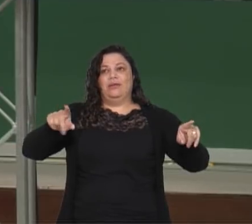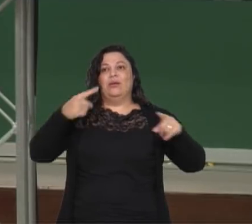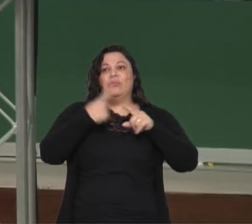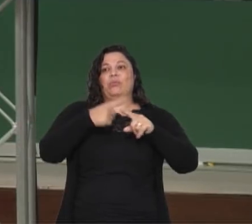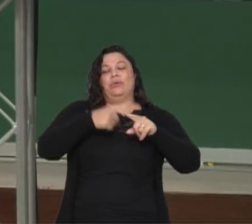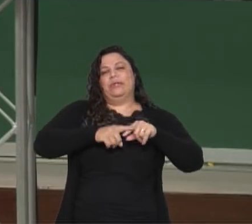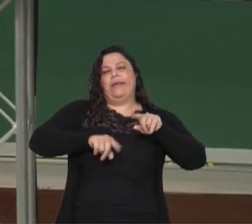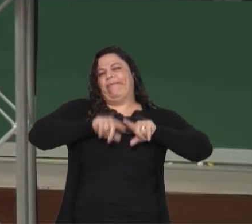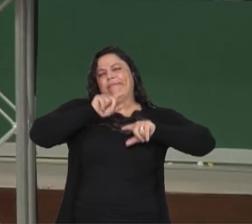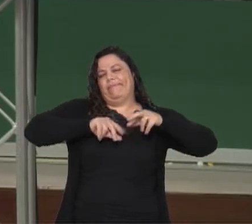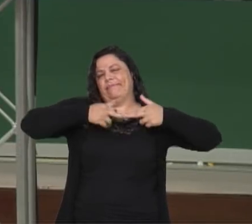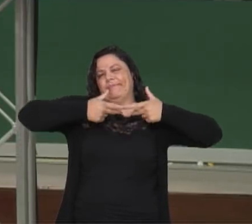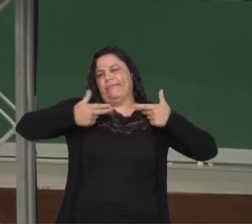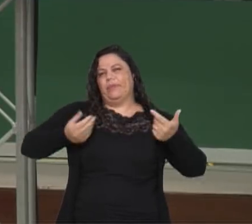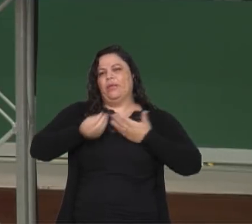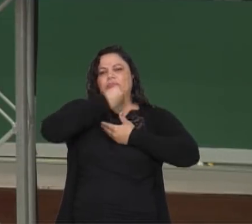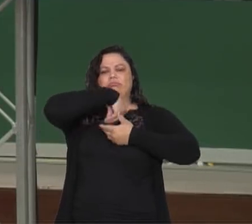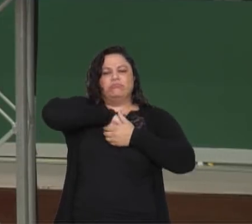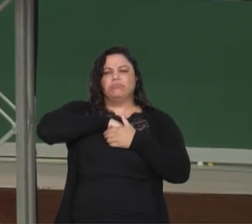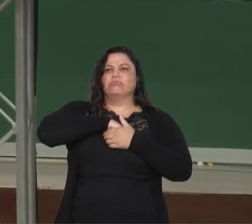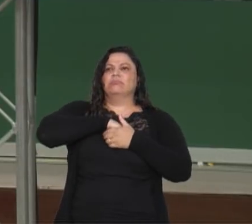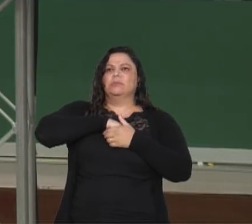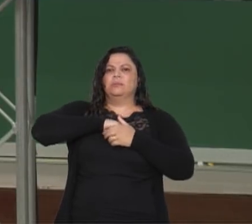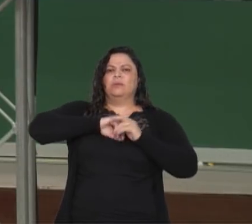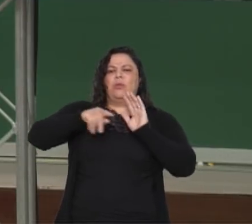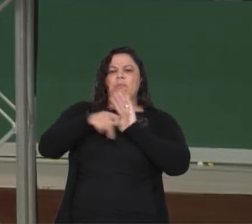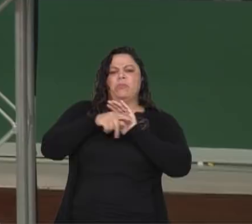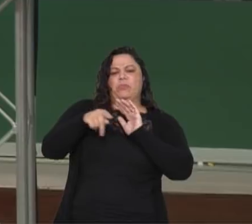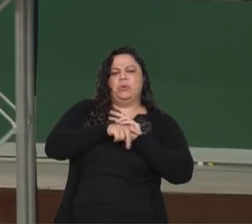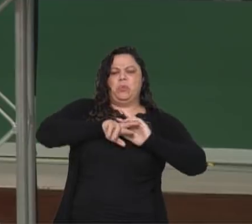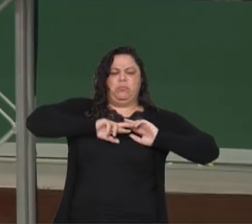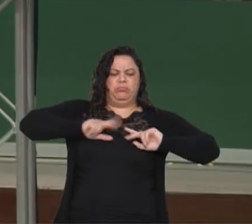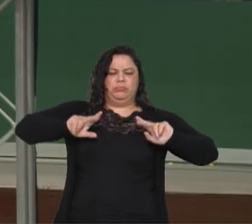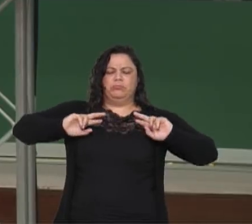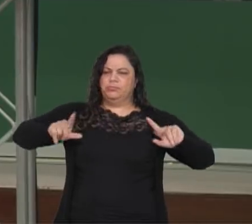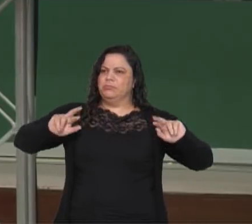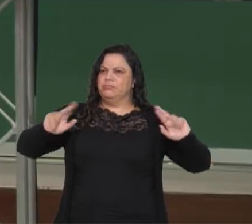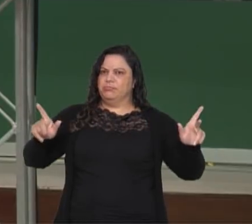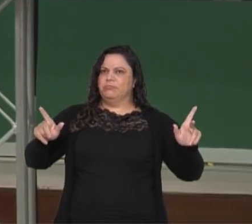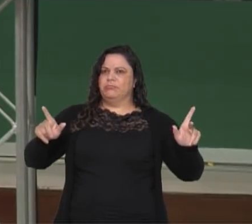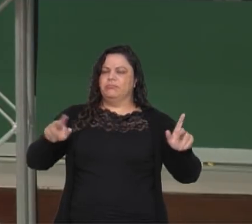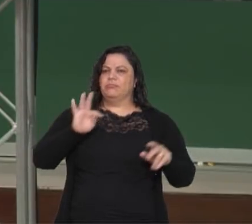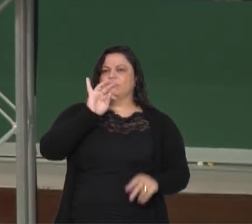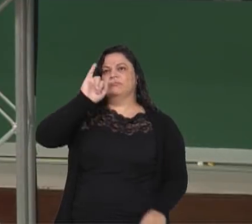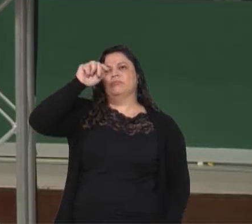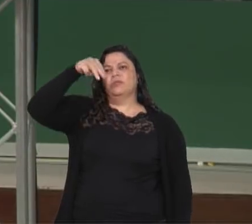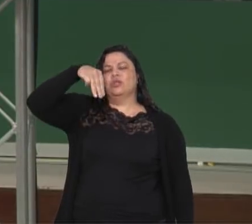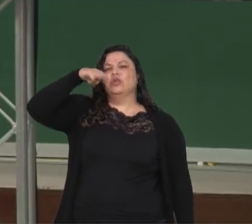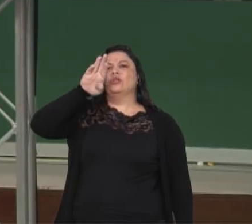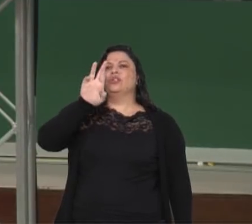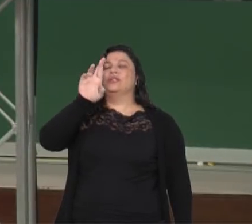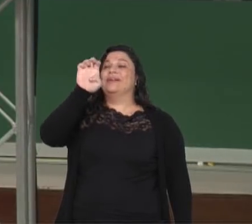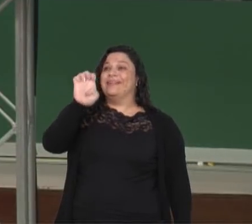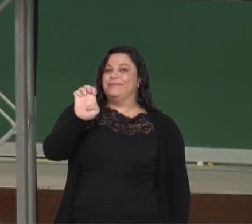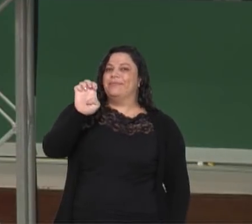de materialidades diferentes, eles vêm de materialidades sonoras diferentes, possuem um timbre diferente, portanto.